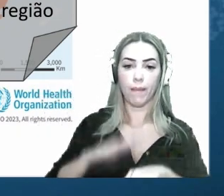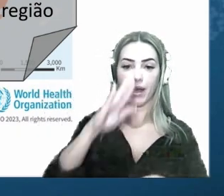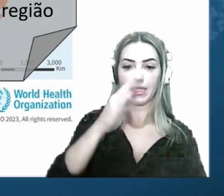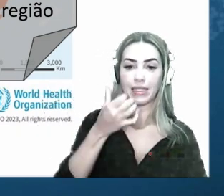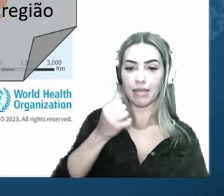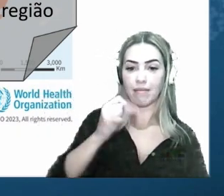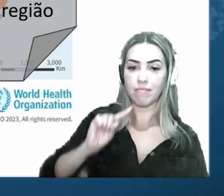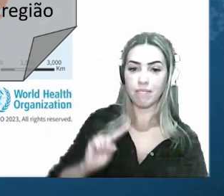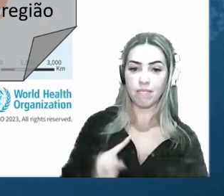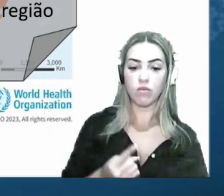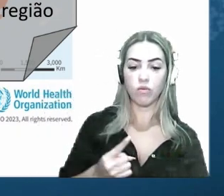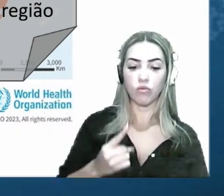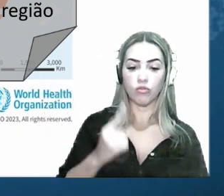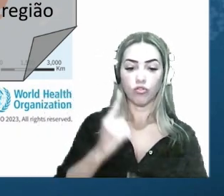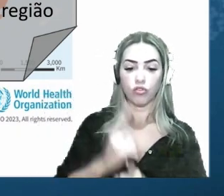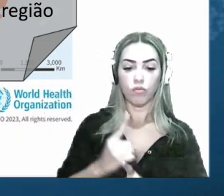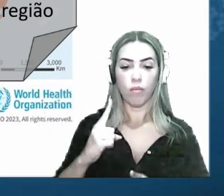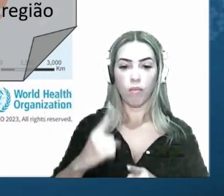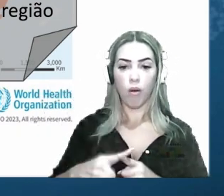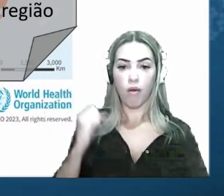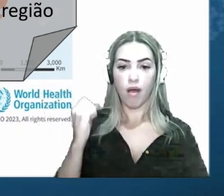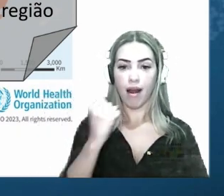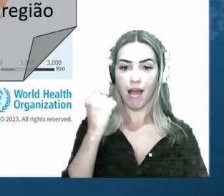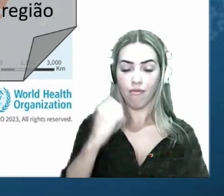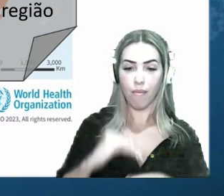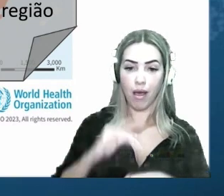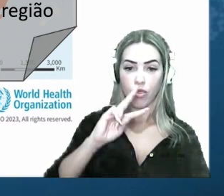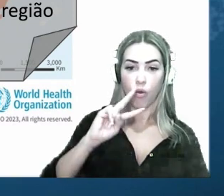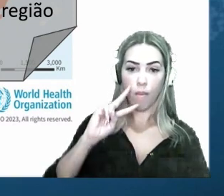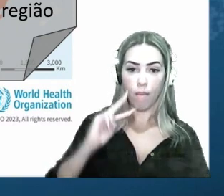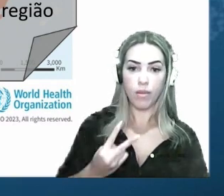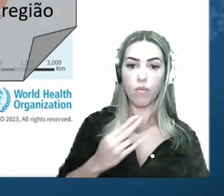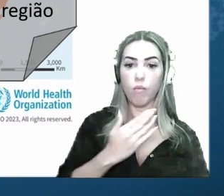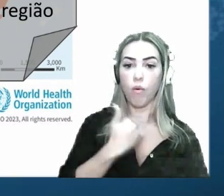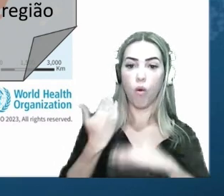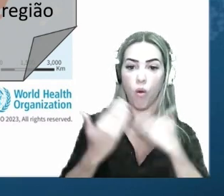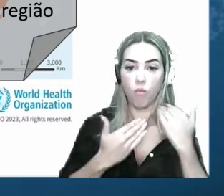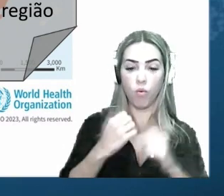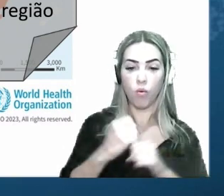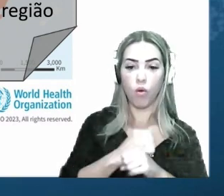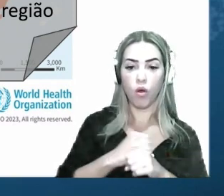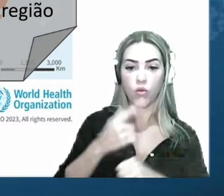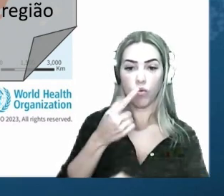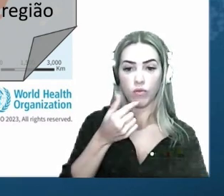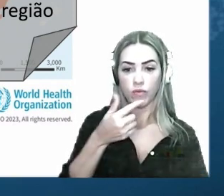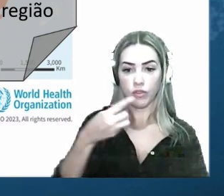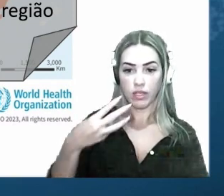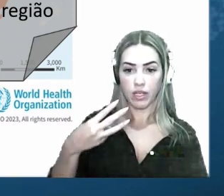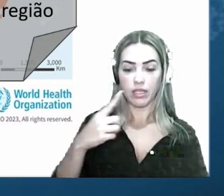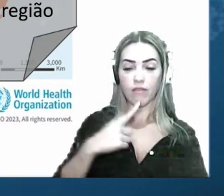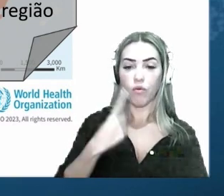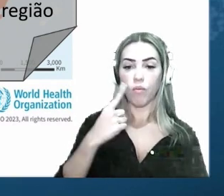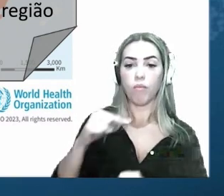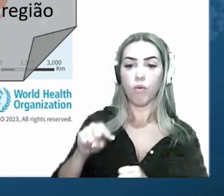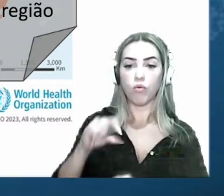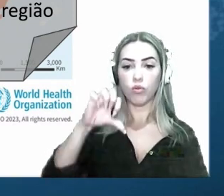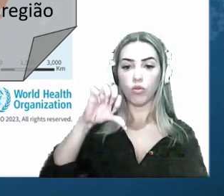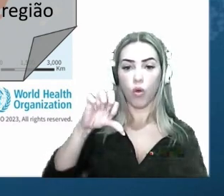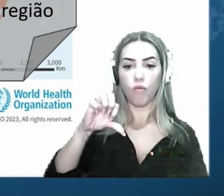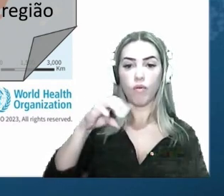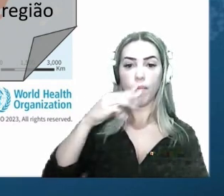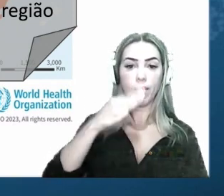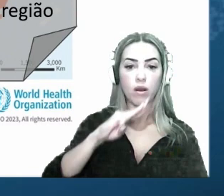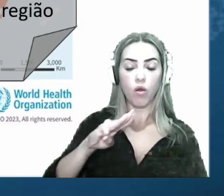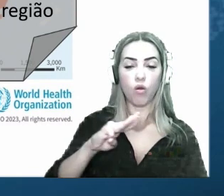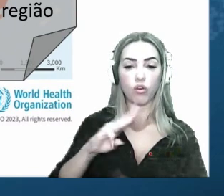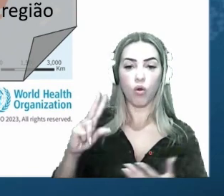dengue grave, mais de 2 mil óbitos no ano de 2023, com 1,9 milhões de casos com notificação